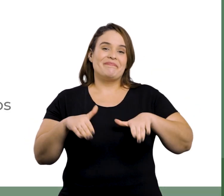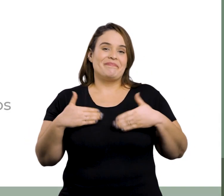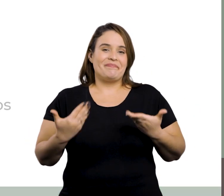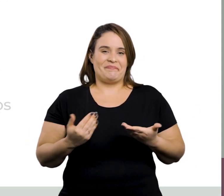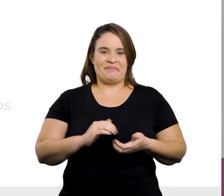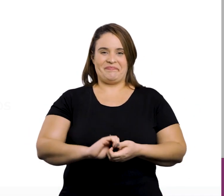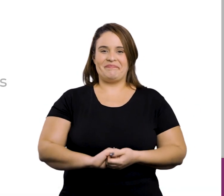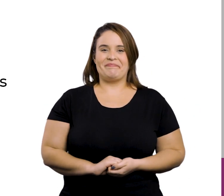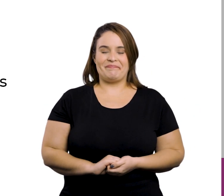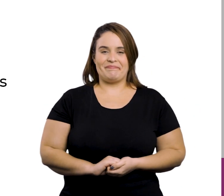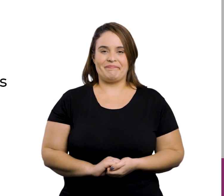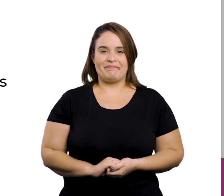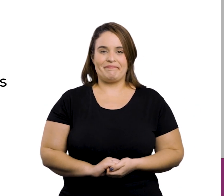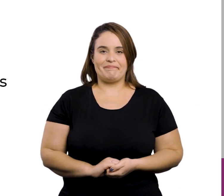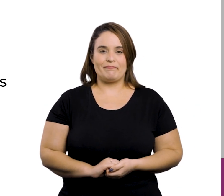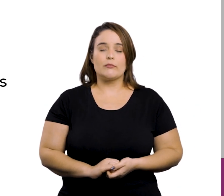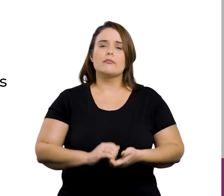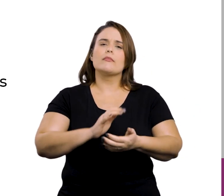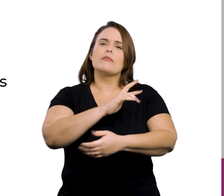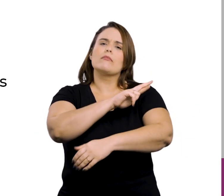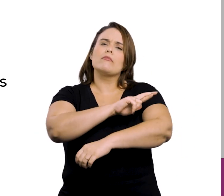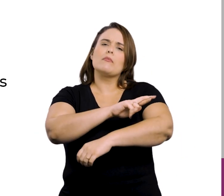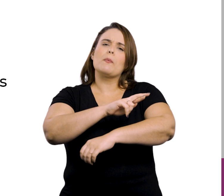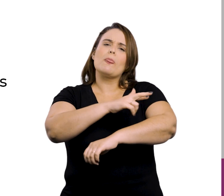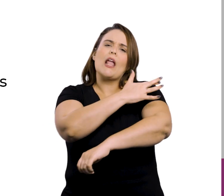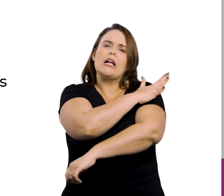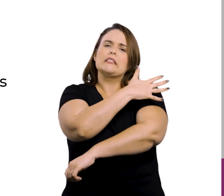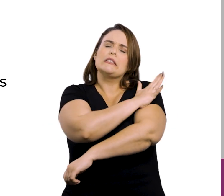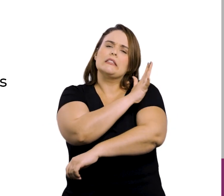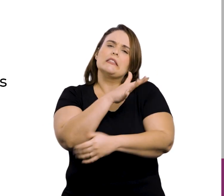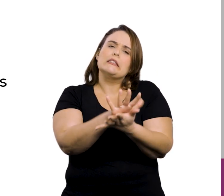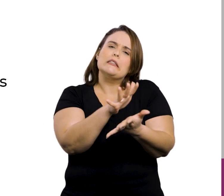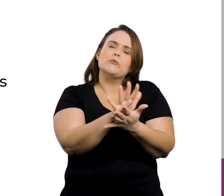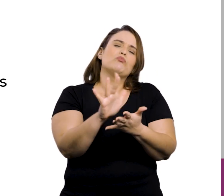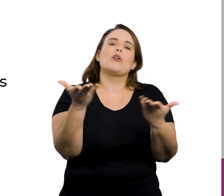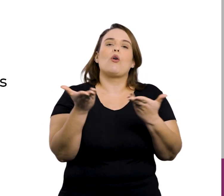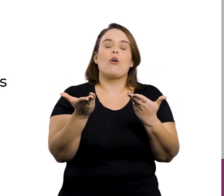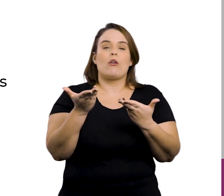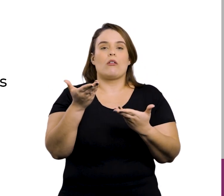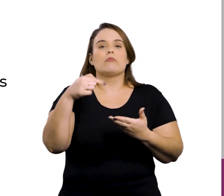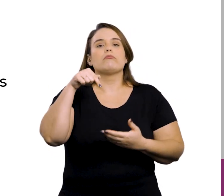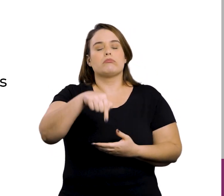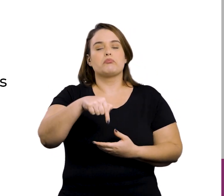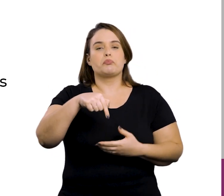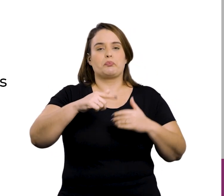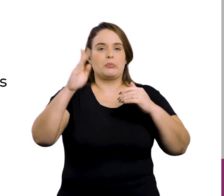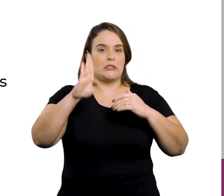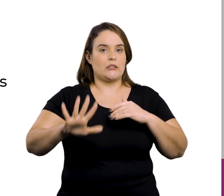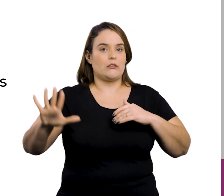atividades. O racismo que estrutura a sociedade brasileira atualmente tem